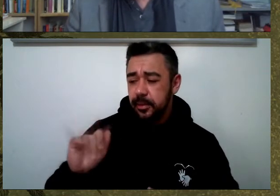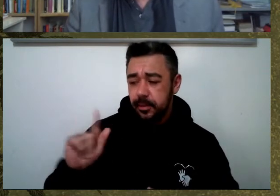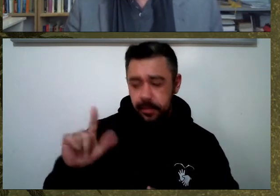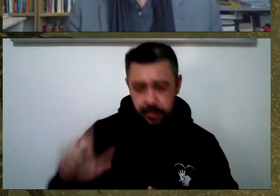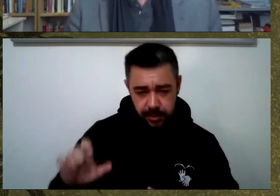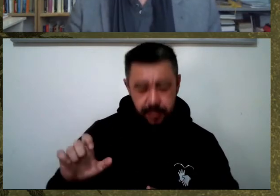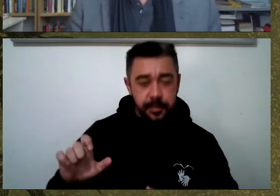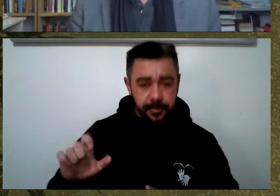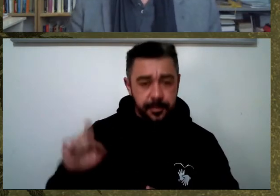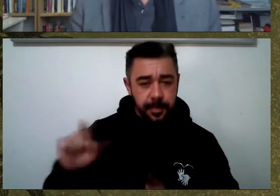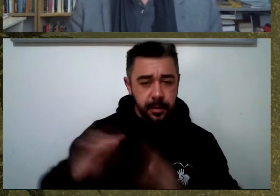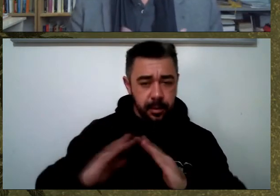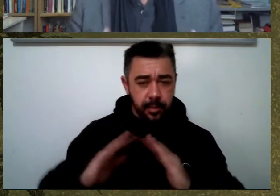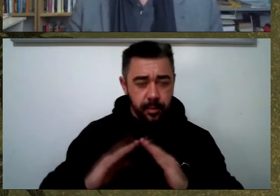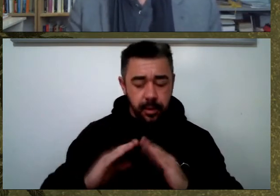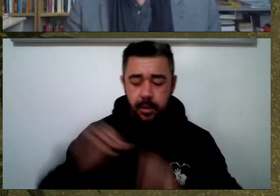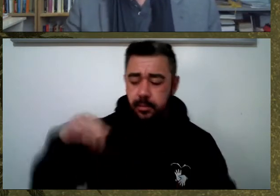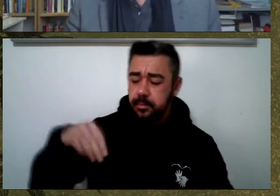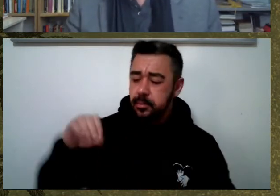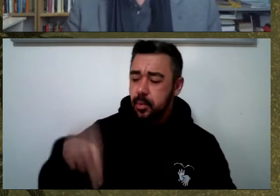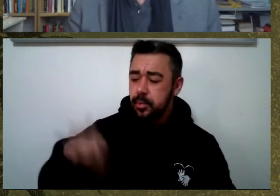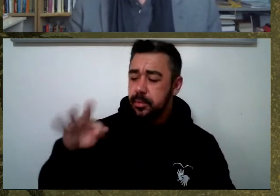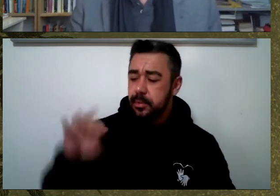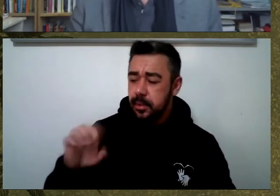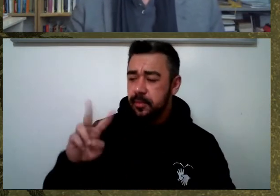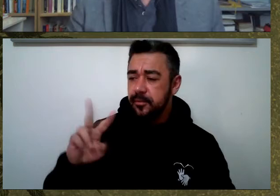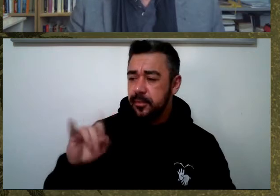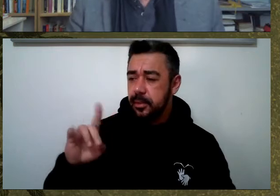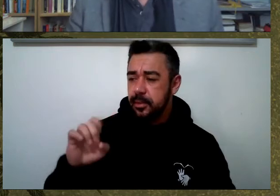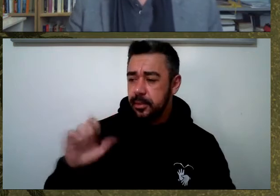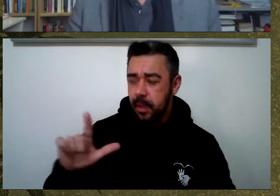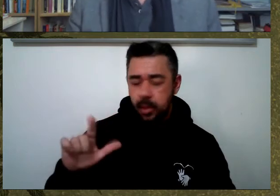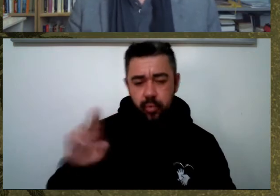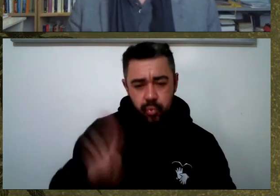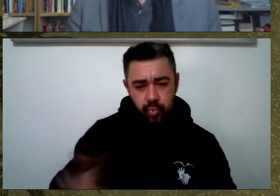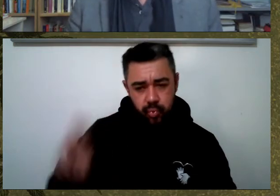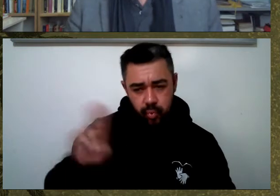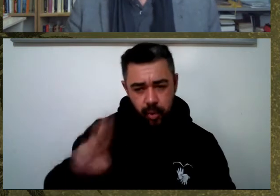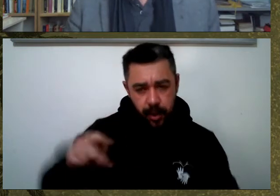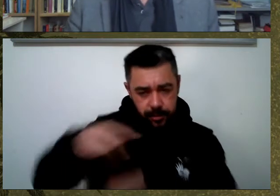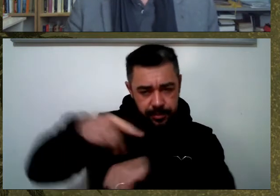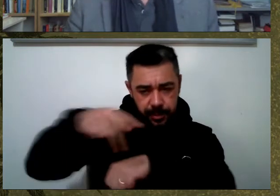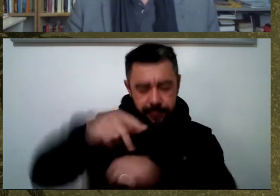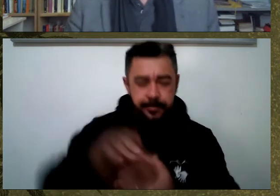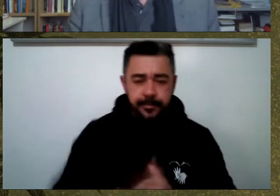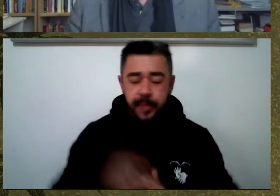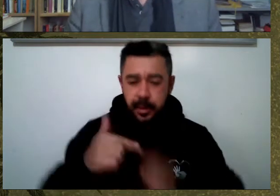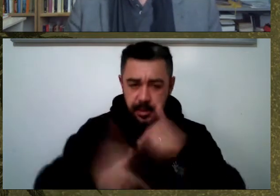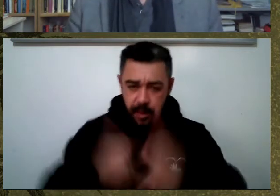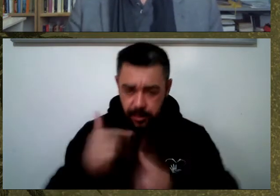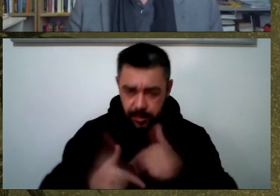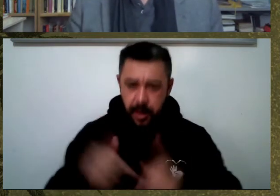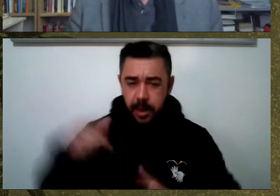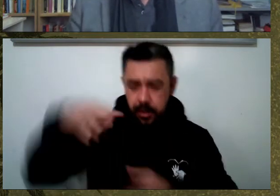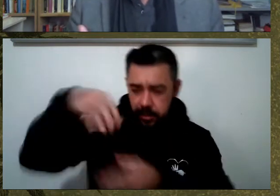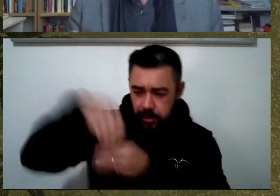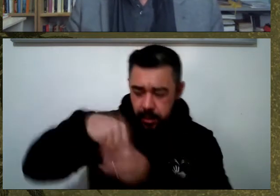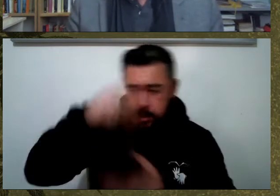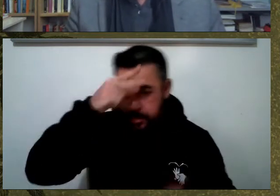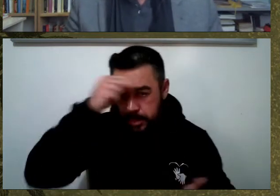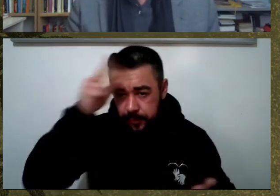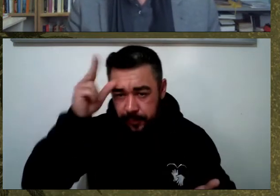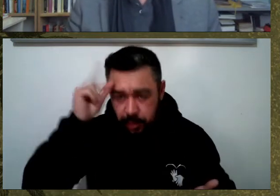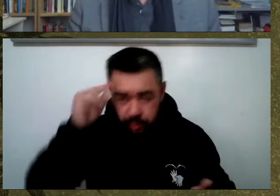de Montevidéu, ele que é sociólogo e trabalha na área de assistência da Prefeitura de Montevidéu, para